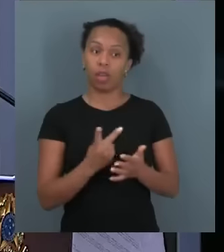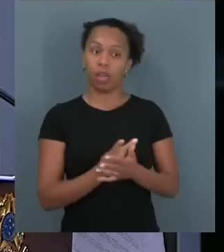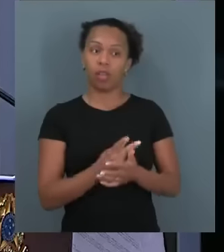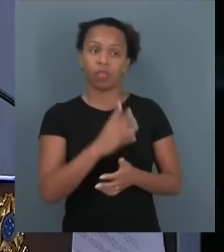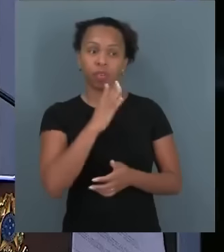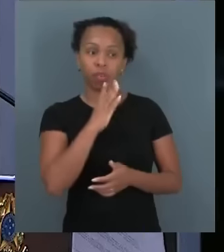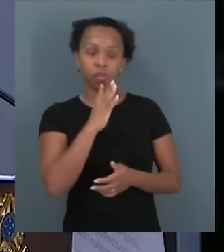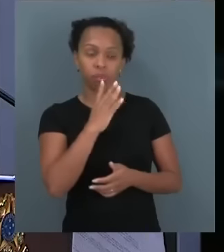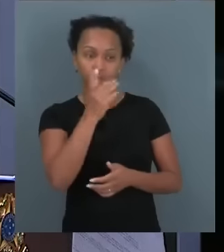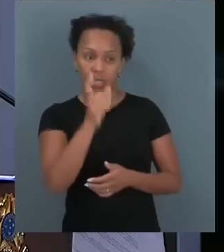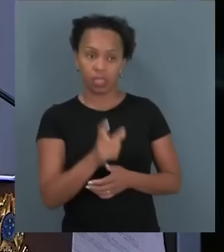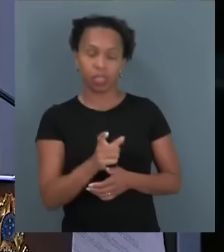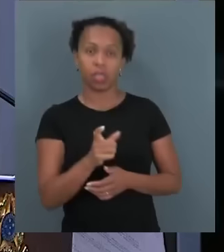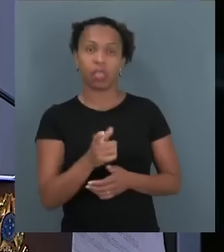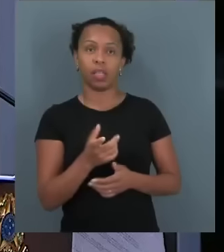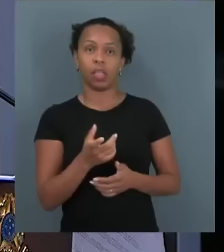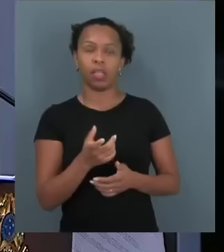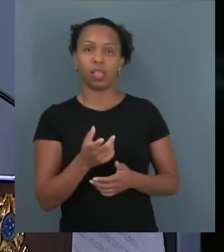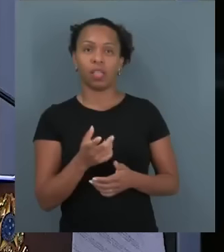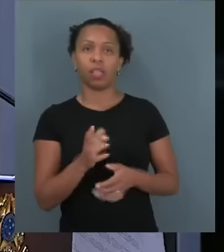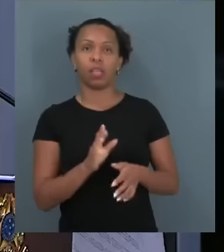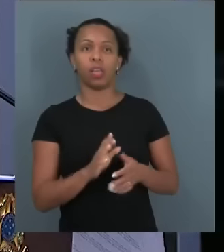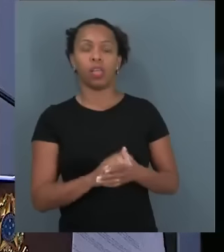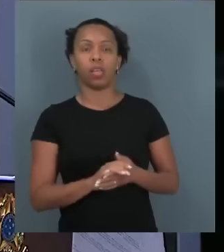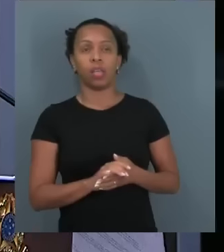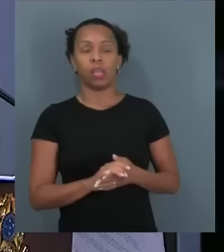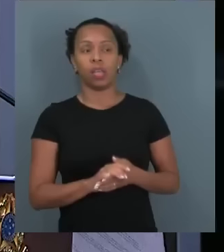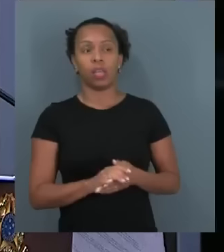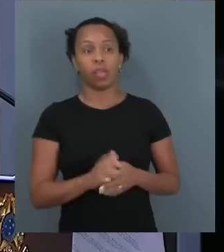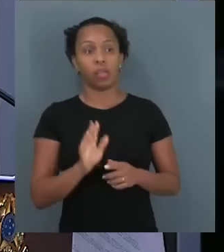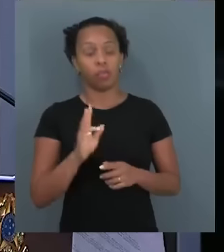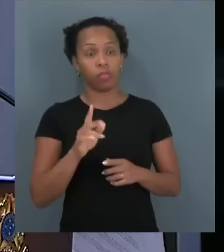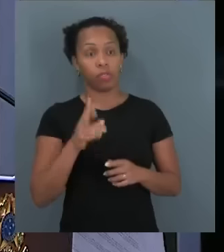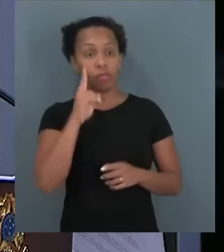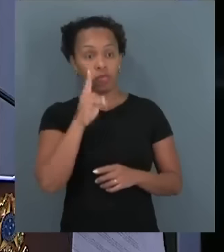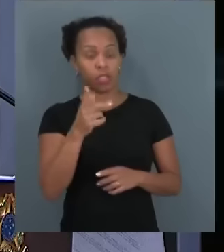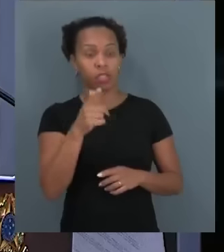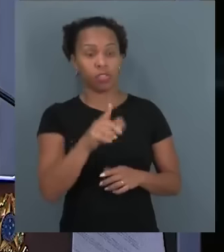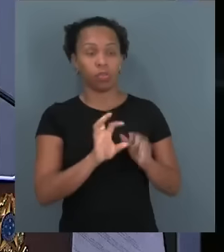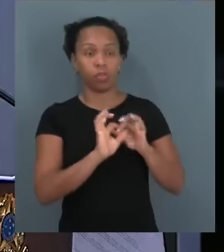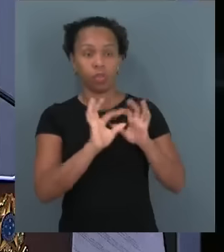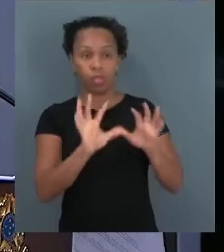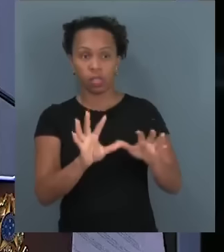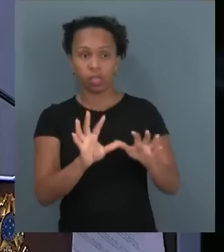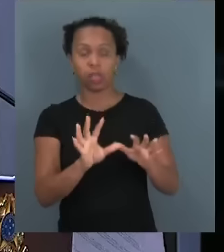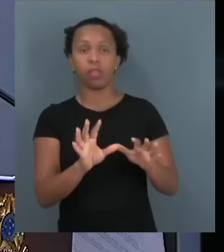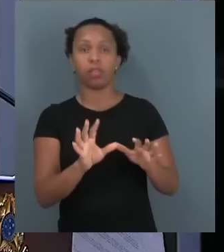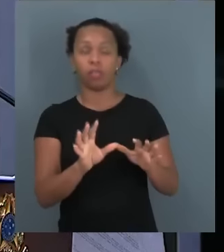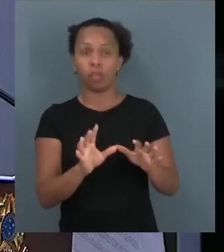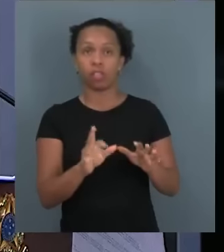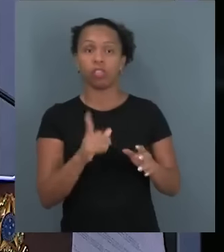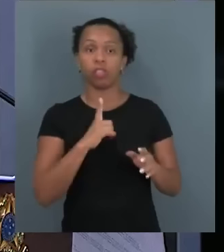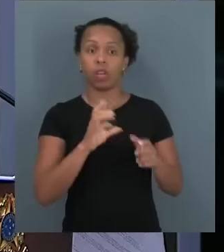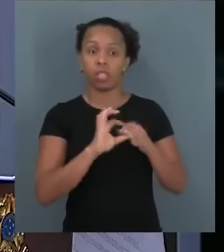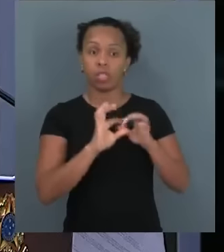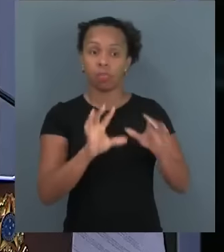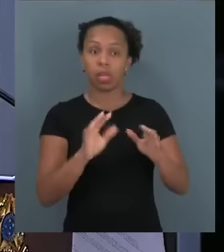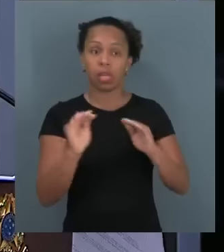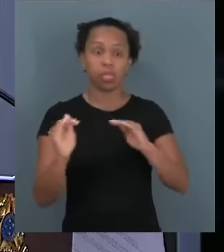reconhecido, que a cautelar fosse revista, que a liberdade fosse restabelecida e que as